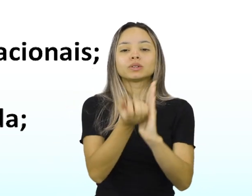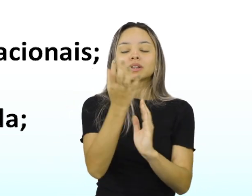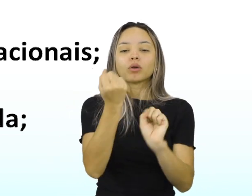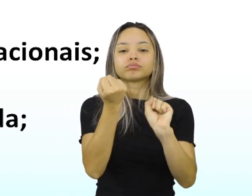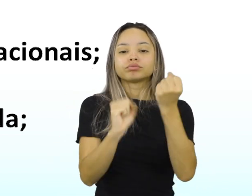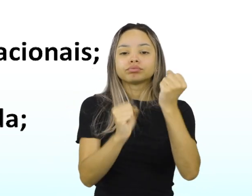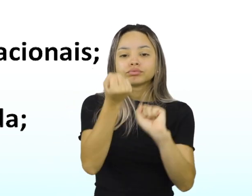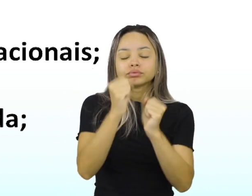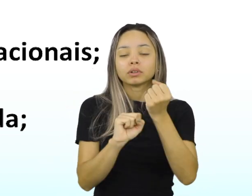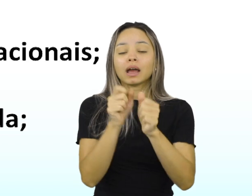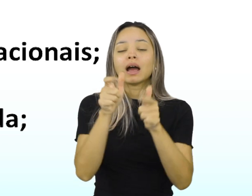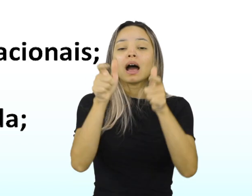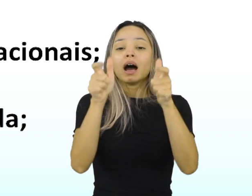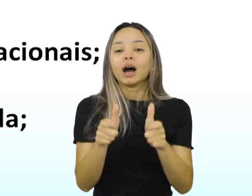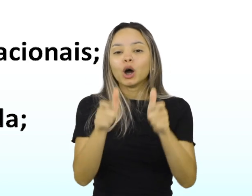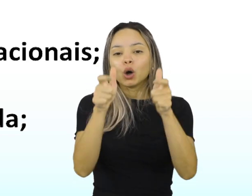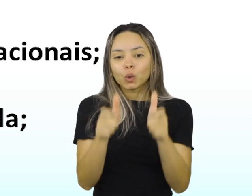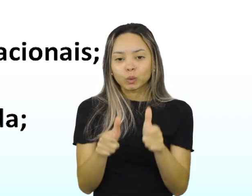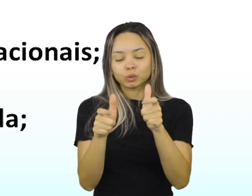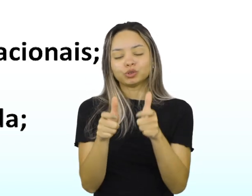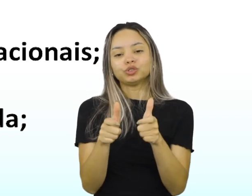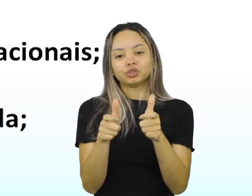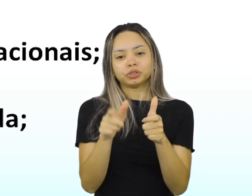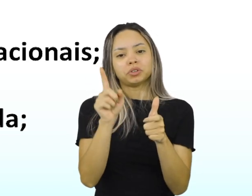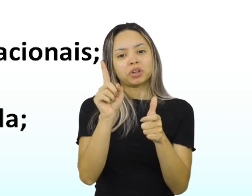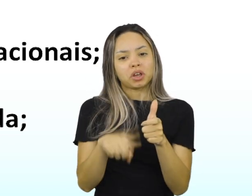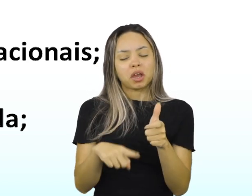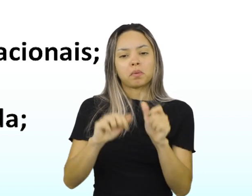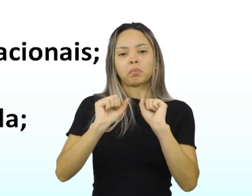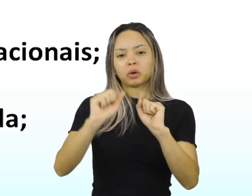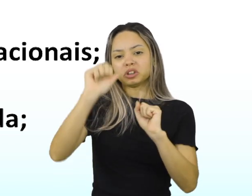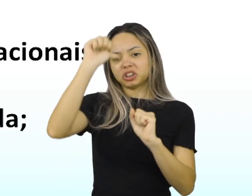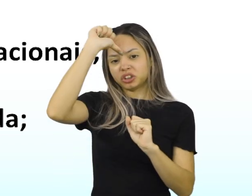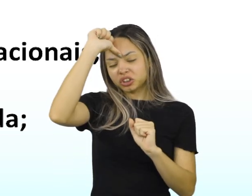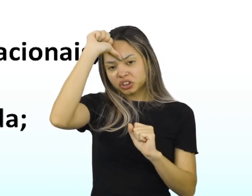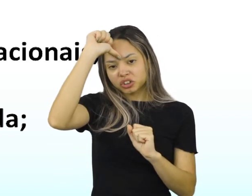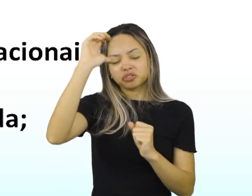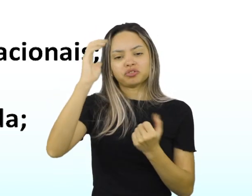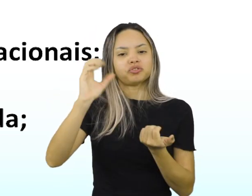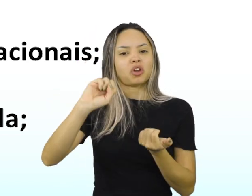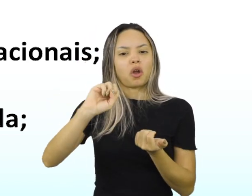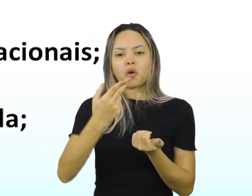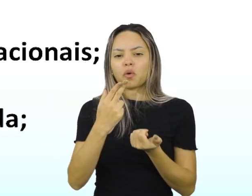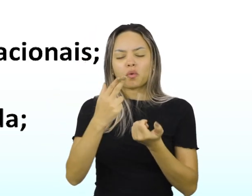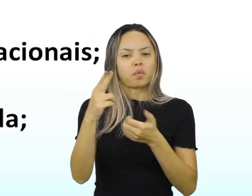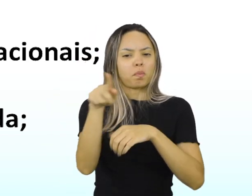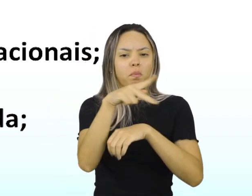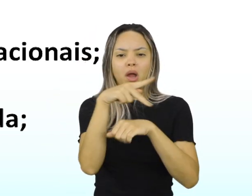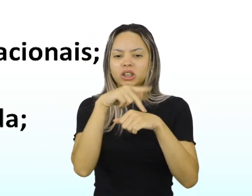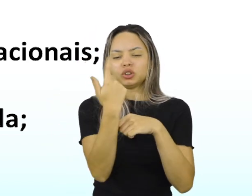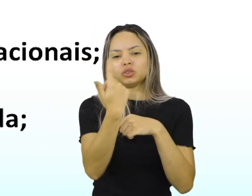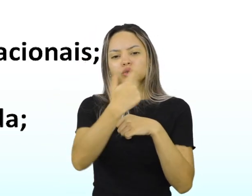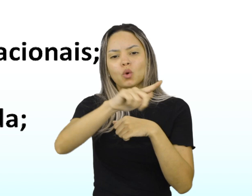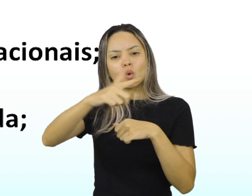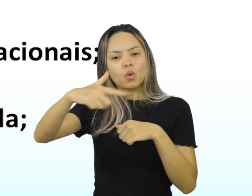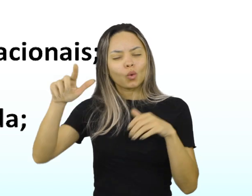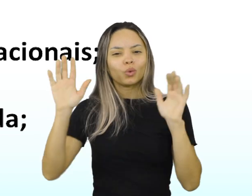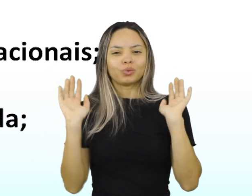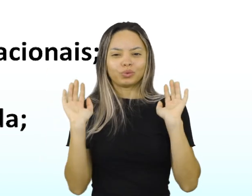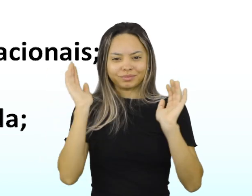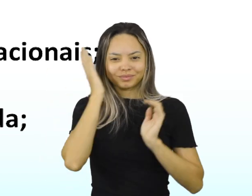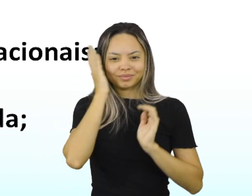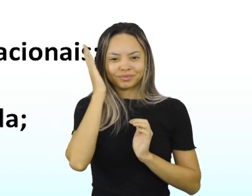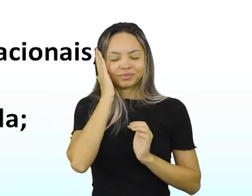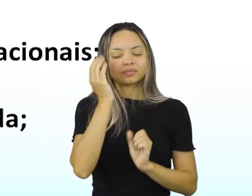a produção daquele produto veio lá da Índia, do Camboja, da Tailândia. Isso